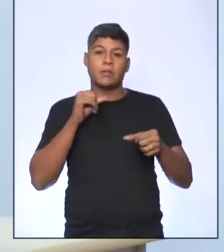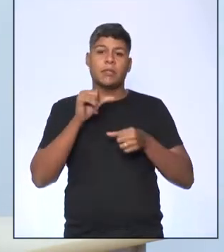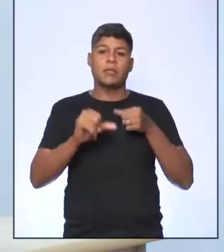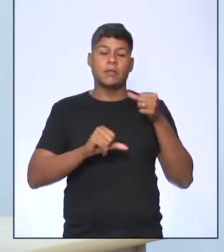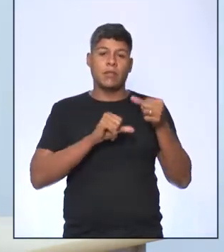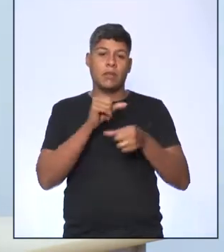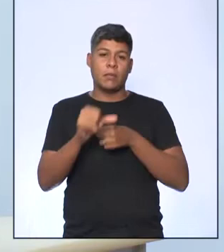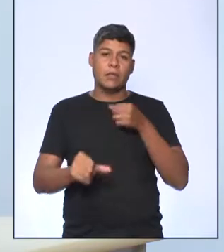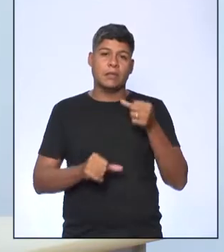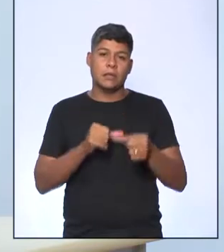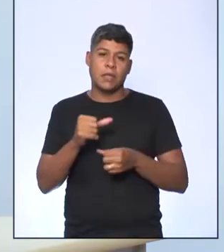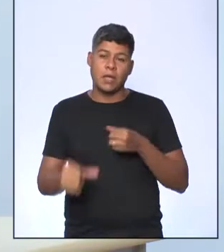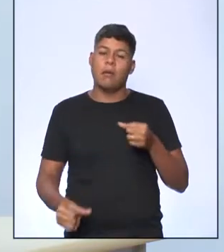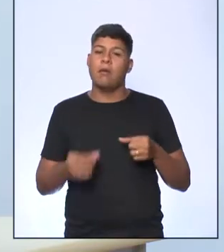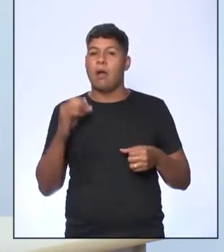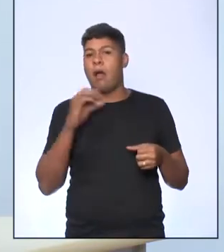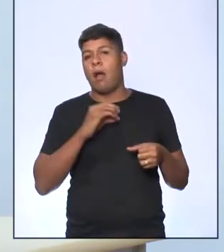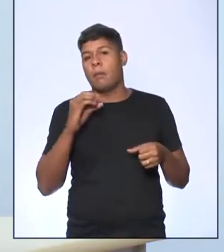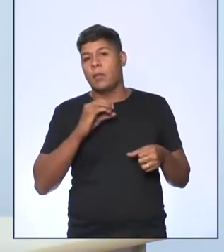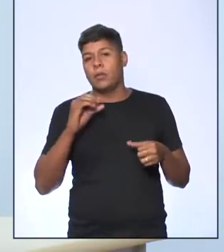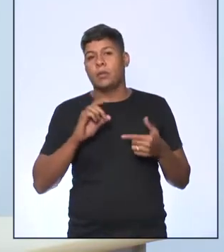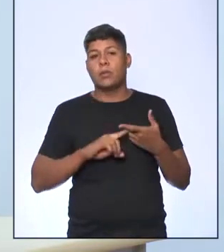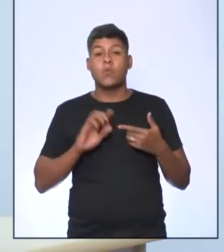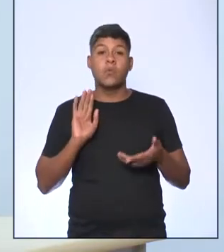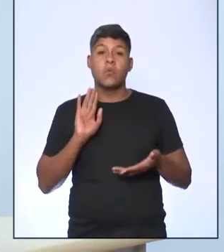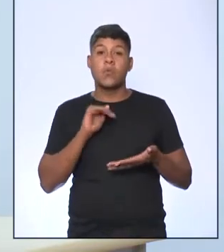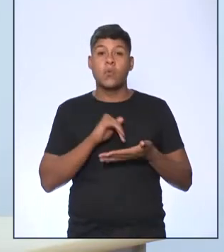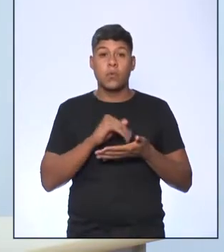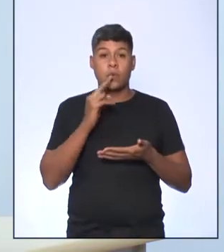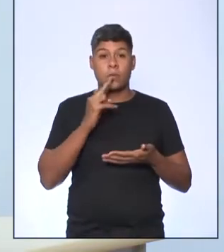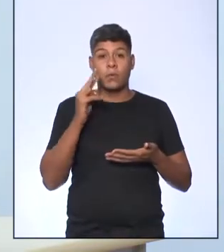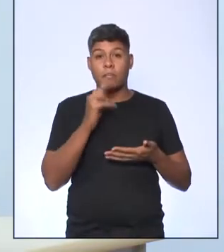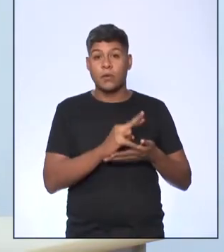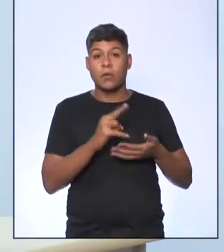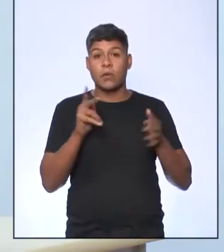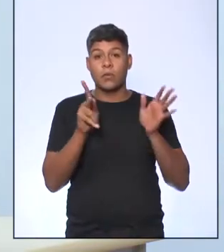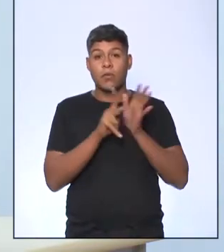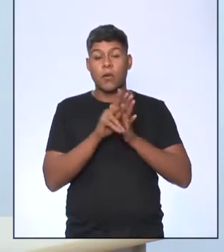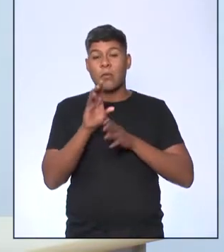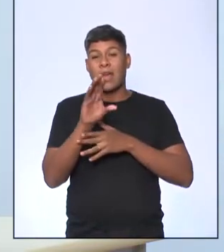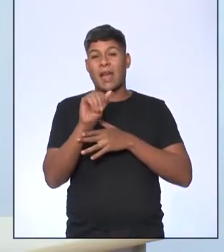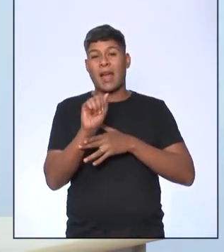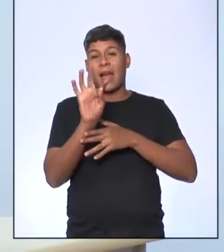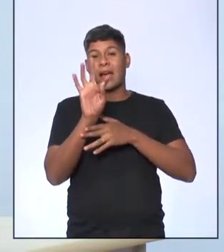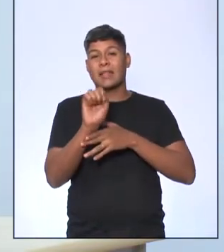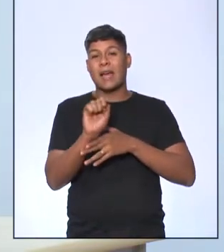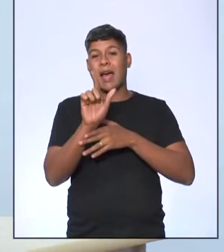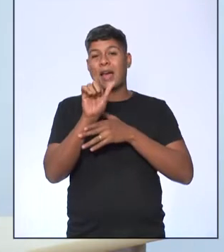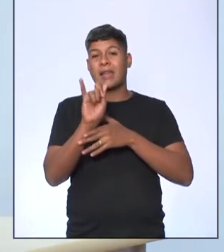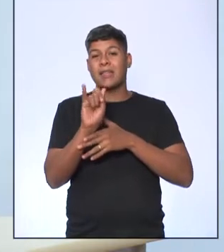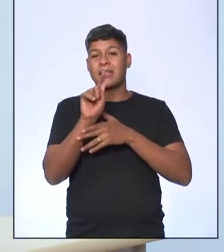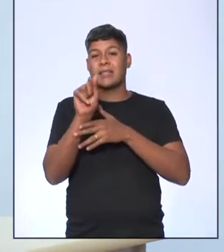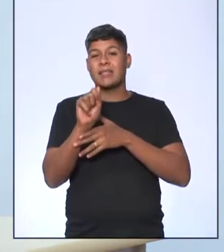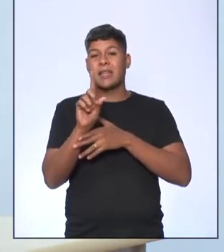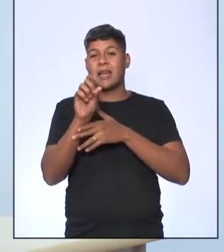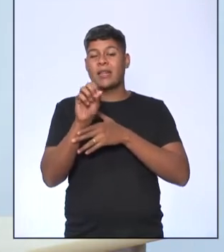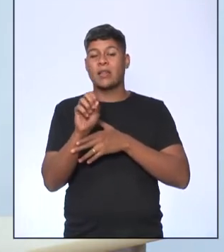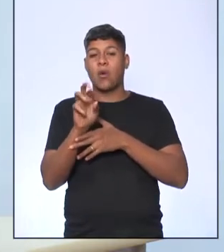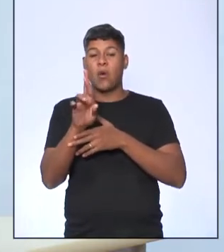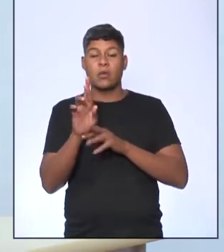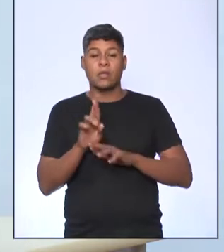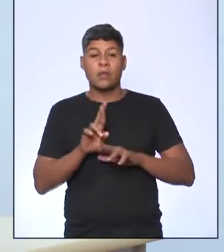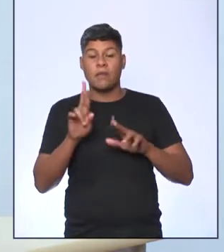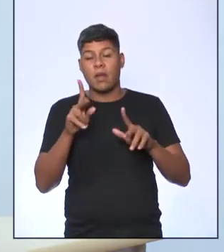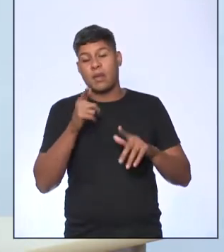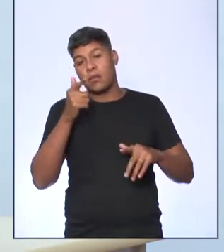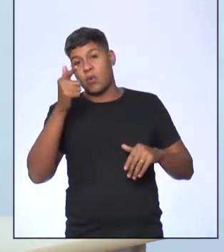acaba acontecendo muito mais rápido. E o último que a gente viu foi sobre catalisador. O catalisador, diferente dos